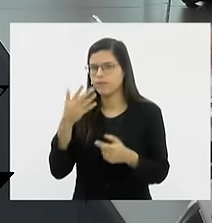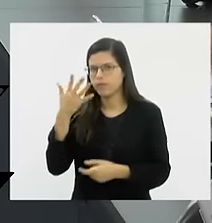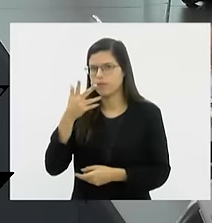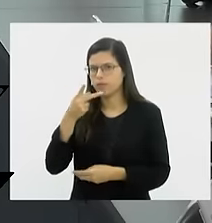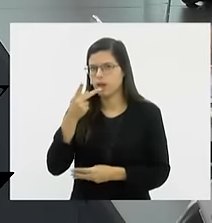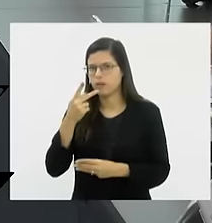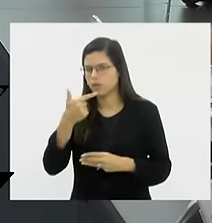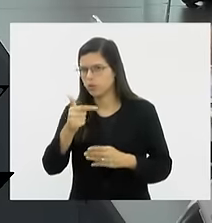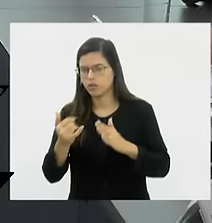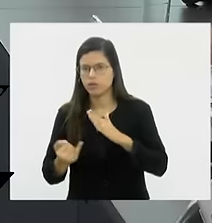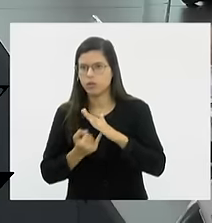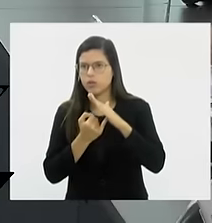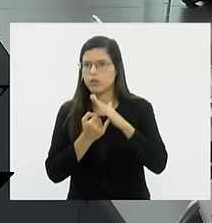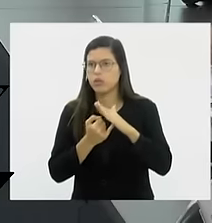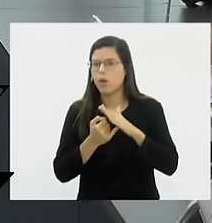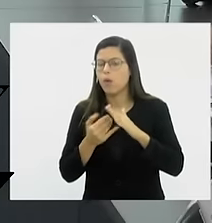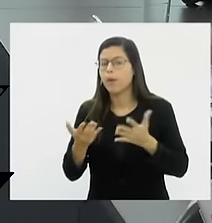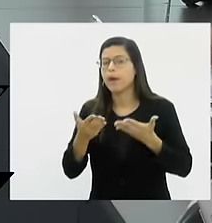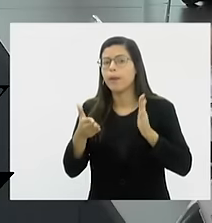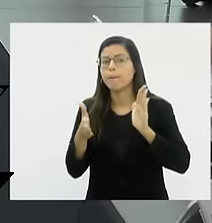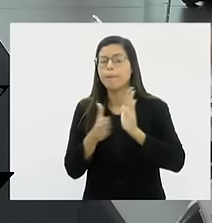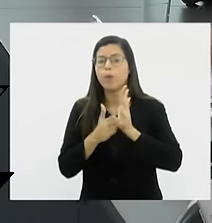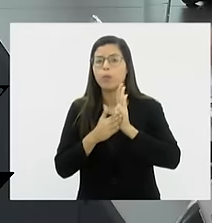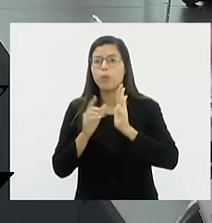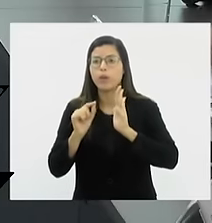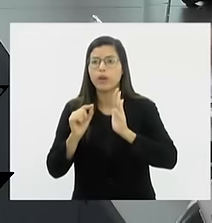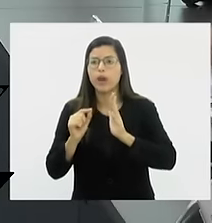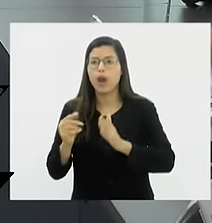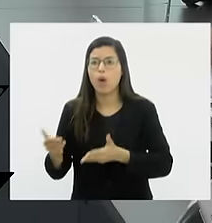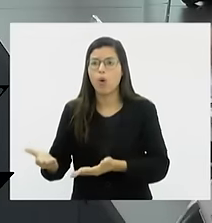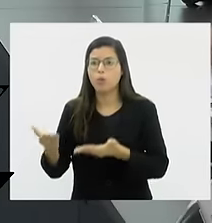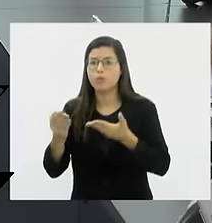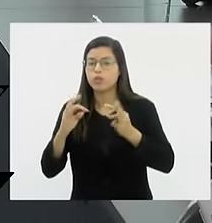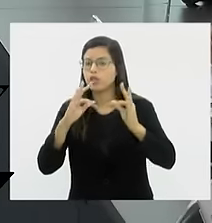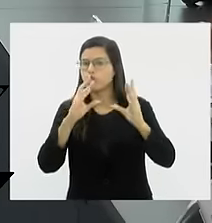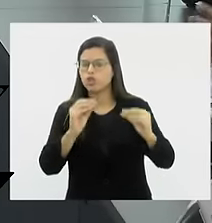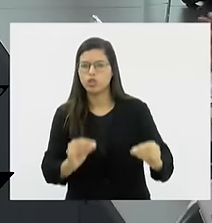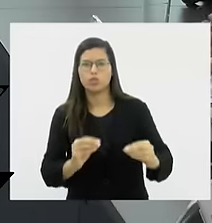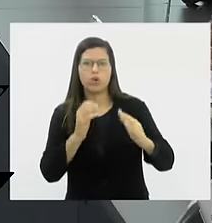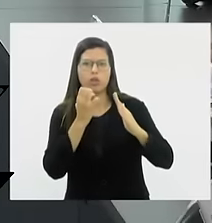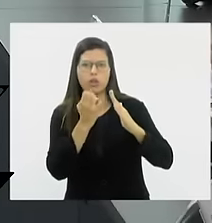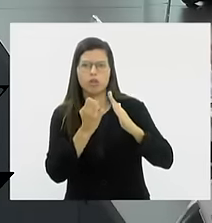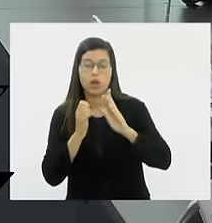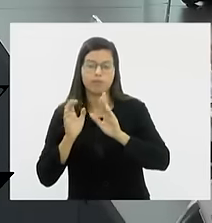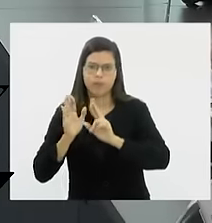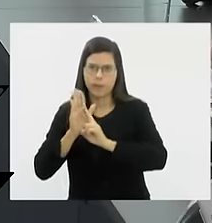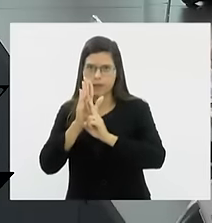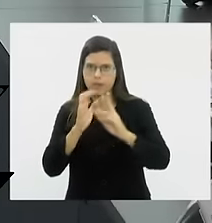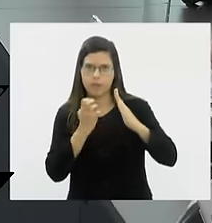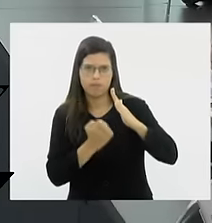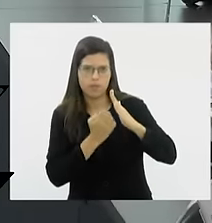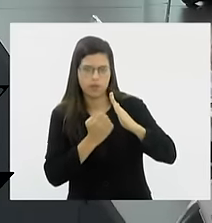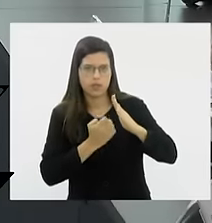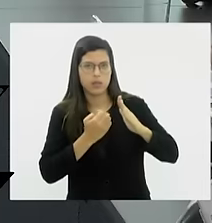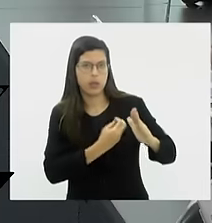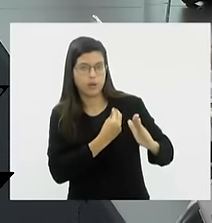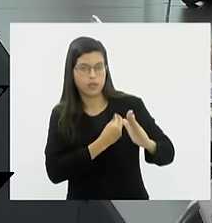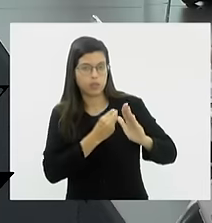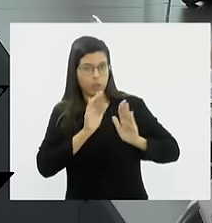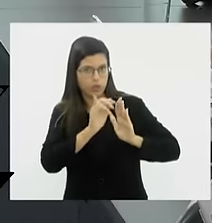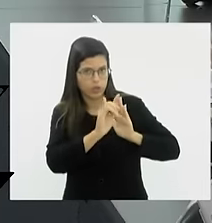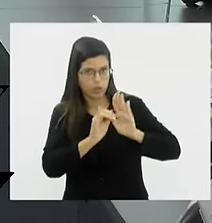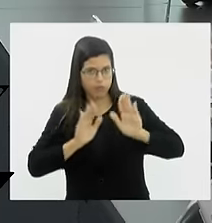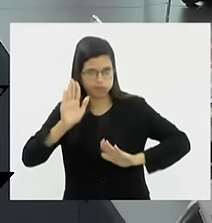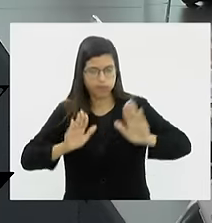esquecer. Eu queria já aqui propor aqui a convocação de todos os representantes das empresas que participaram desse processo licitatório para a próxima reunião. É importante